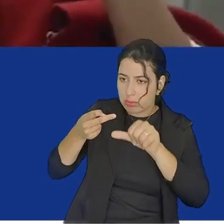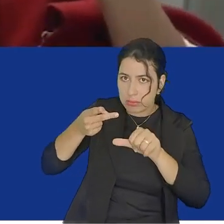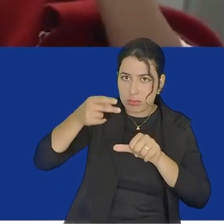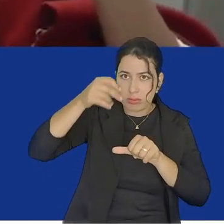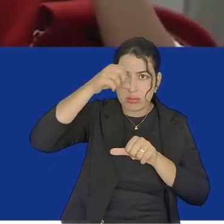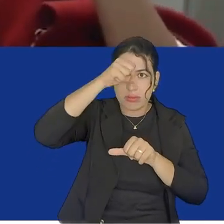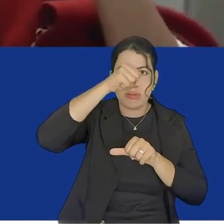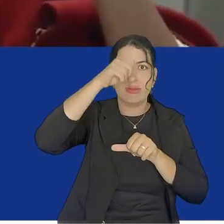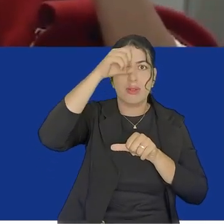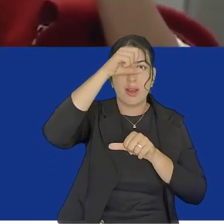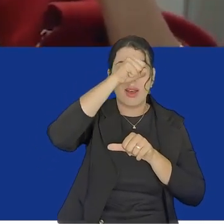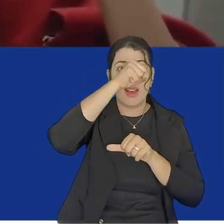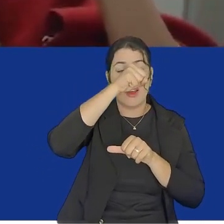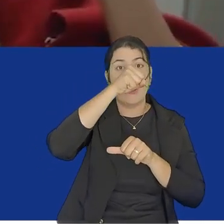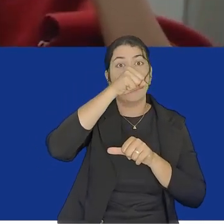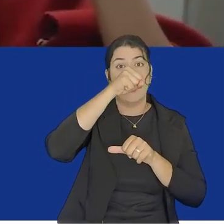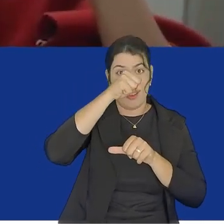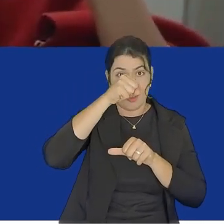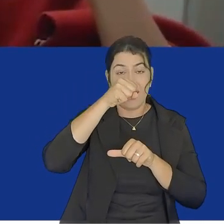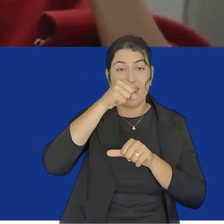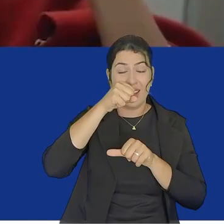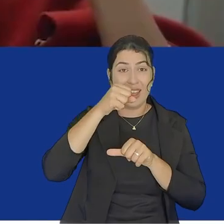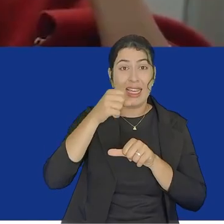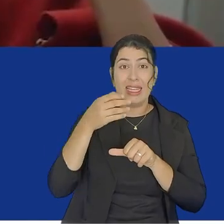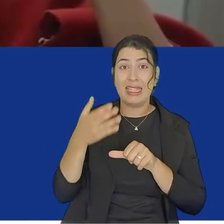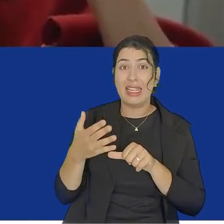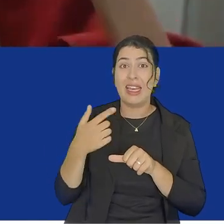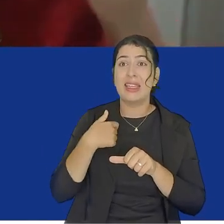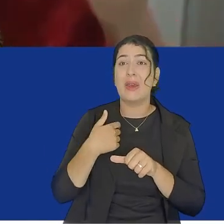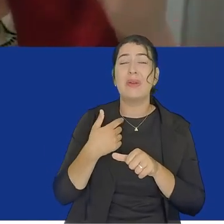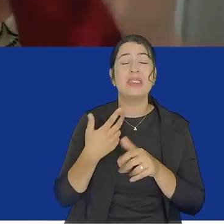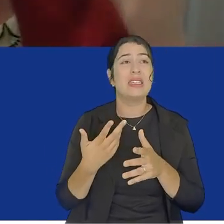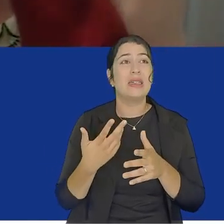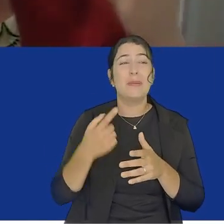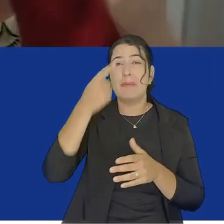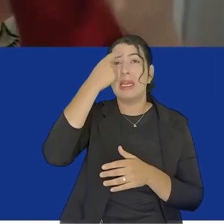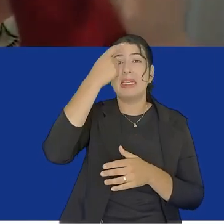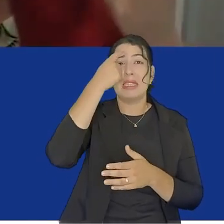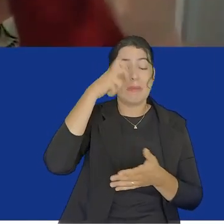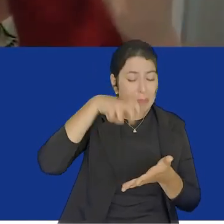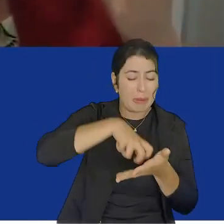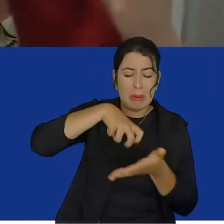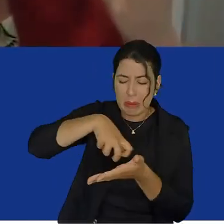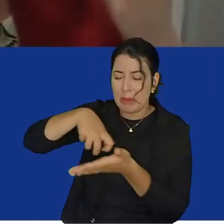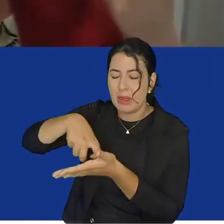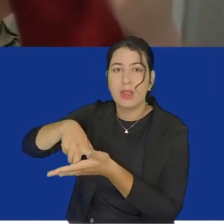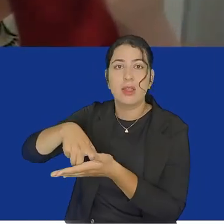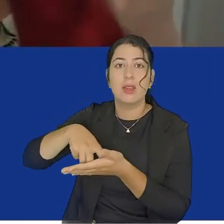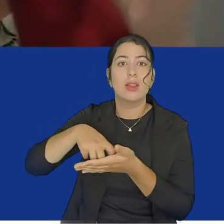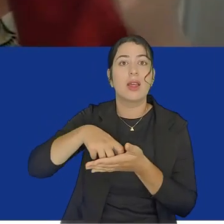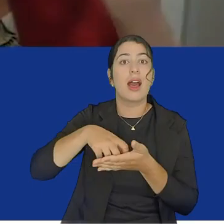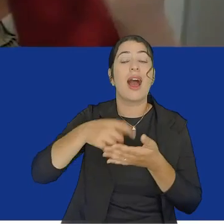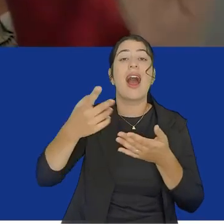numa outra coisa, sem o risco da punição, eu começo a falar em relações éticas.